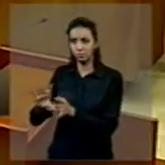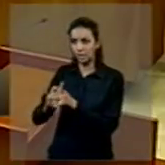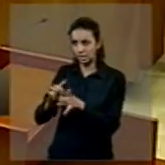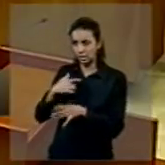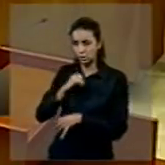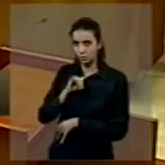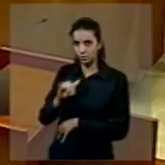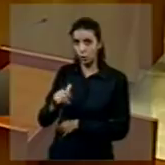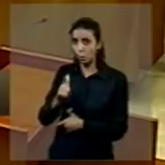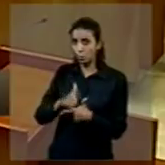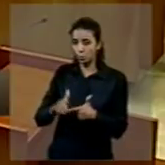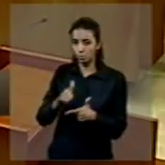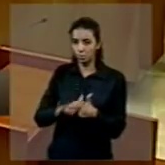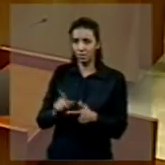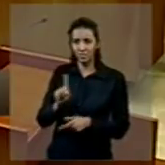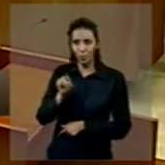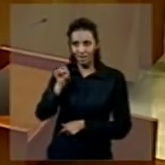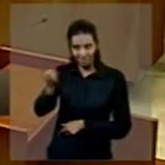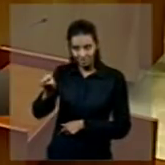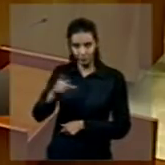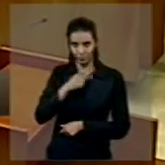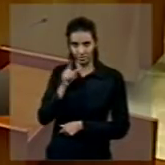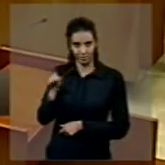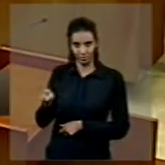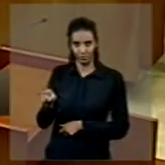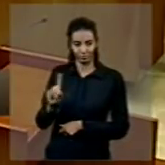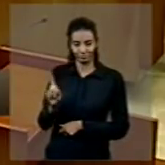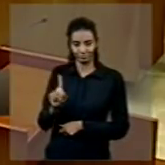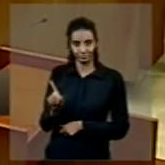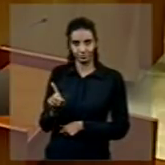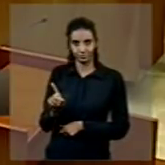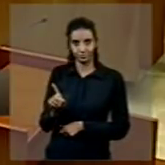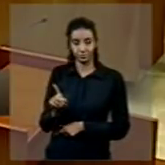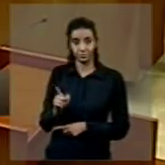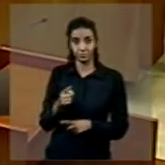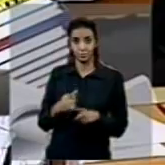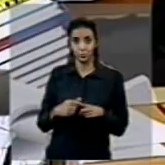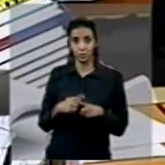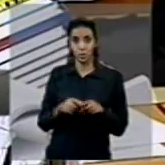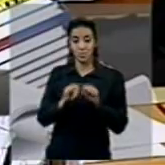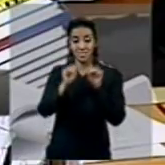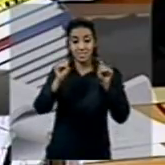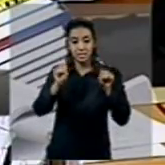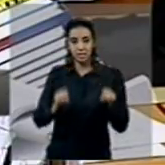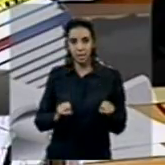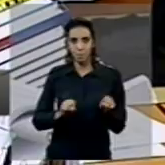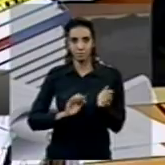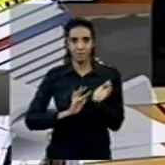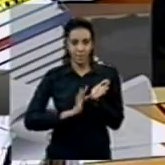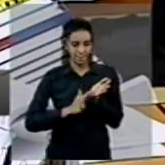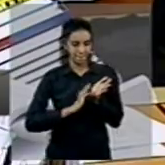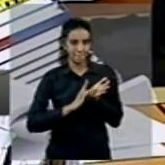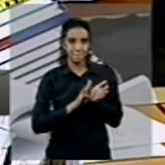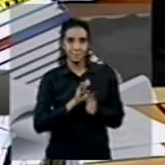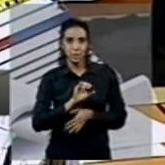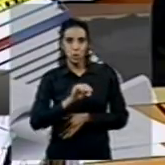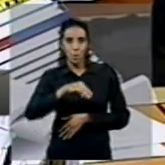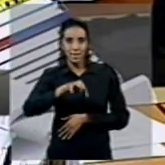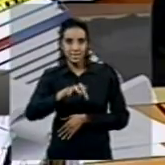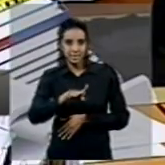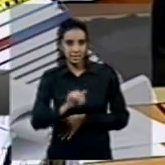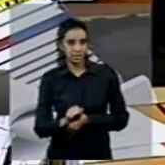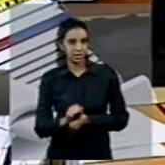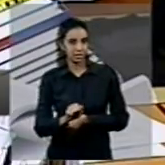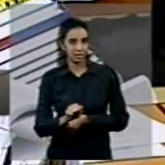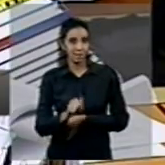mim não está aí. É que o sistema de identificação biométrico não foi adotado